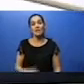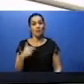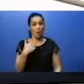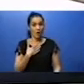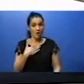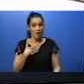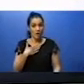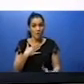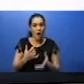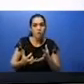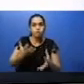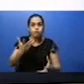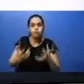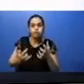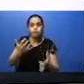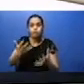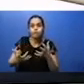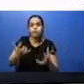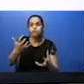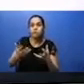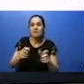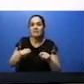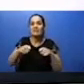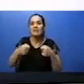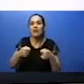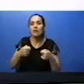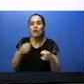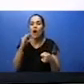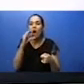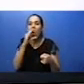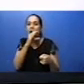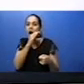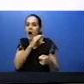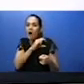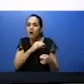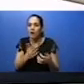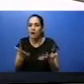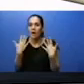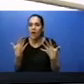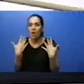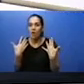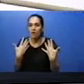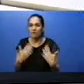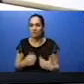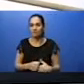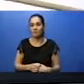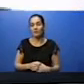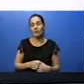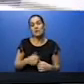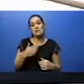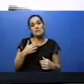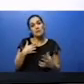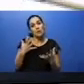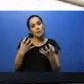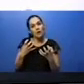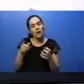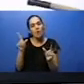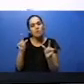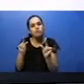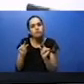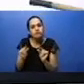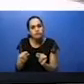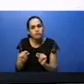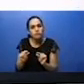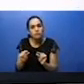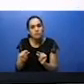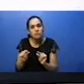acelero, né, uma reação química, oferecendo calor. Se eu quiser retardar ou desacelerar, né, a velocidade, eu vou